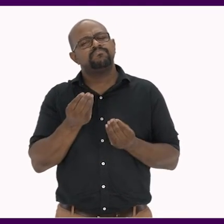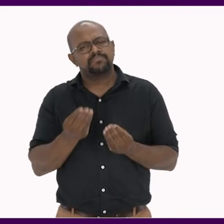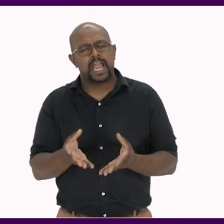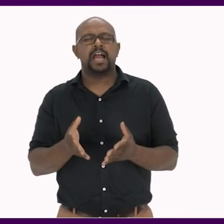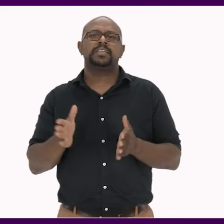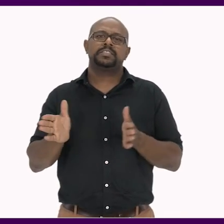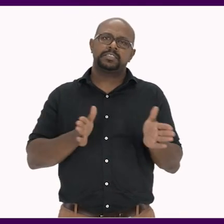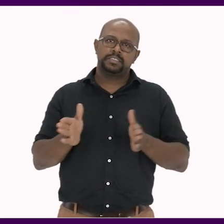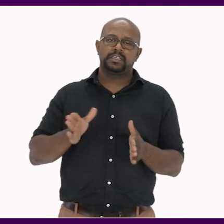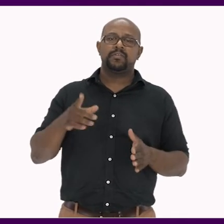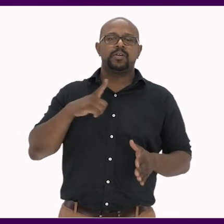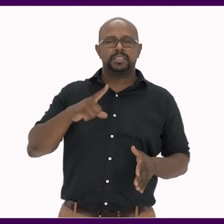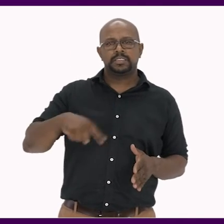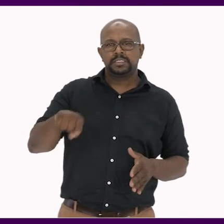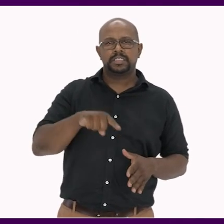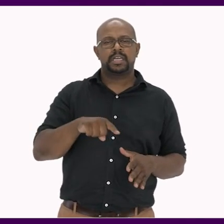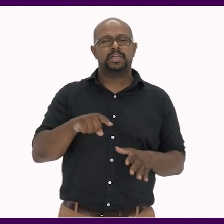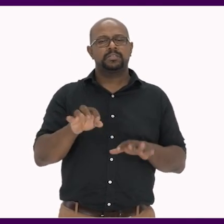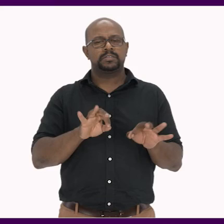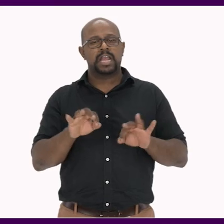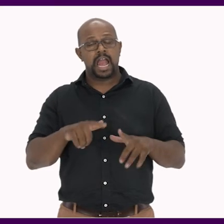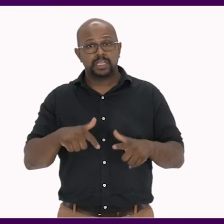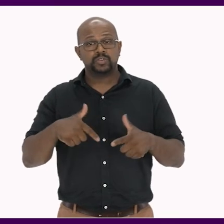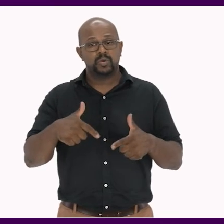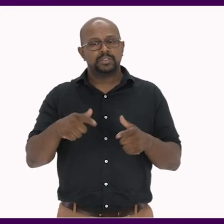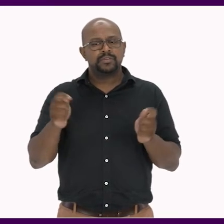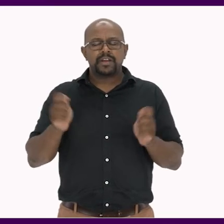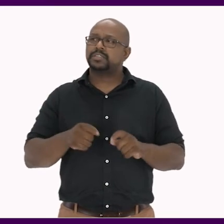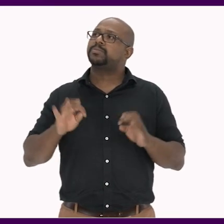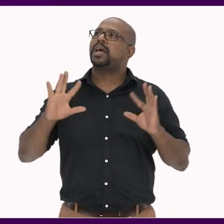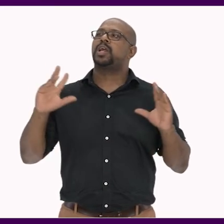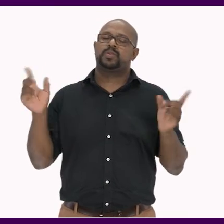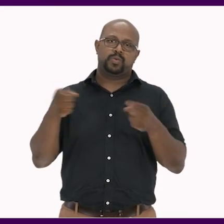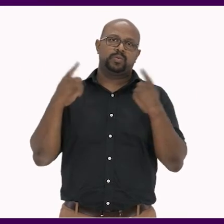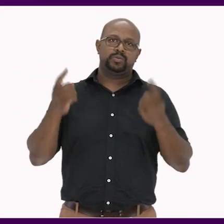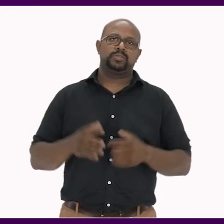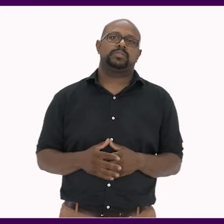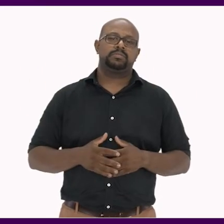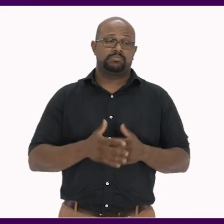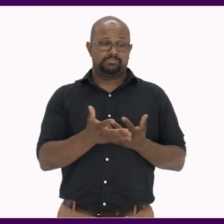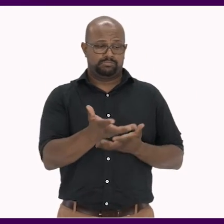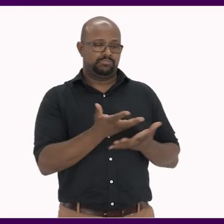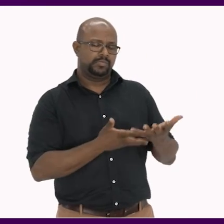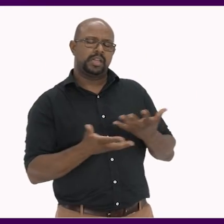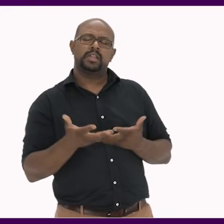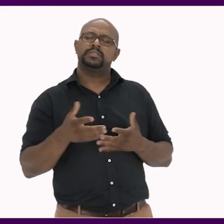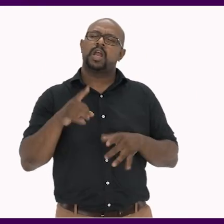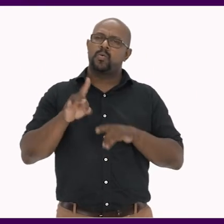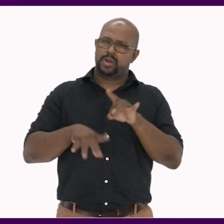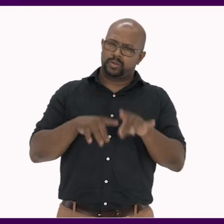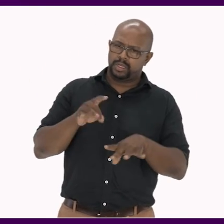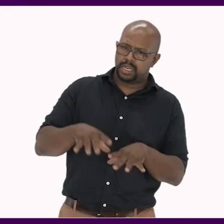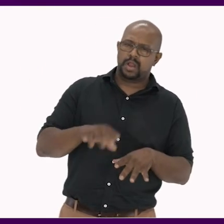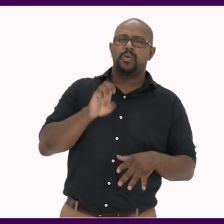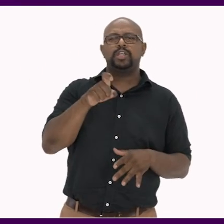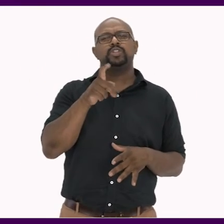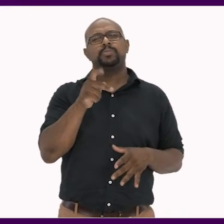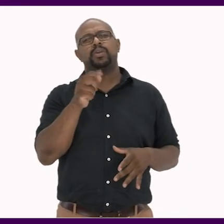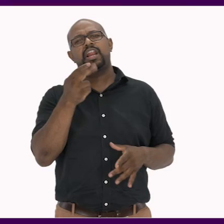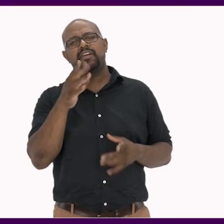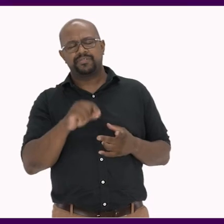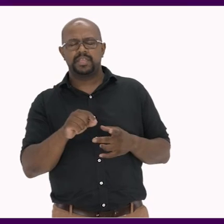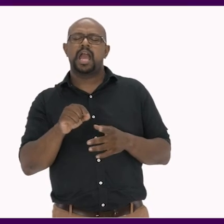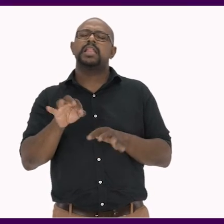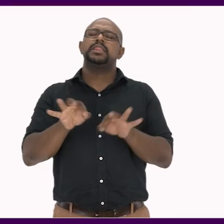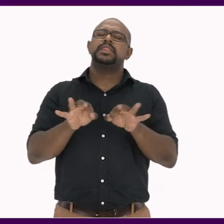ser acessível e ter ações que a faça para todos. Nas interações da curadoria com a expografia e